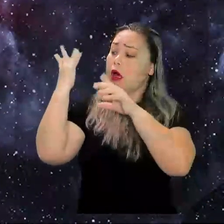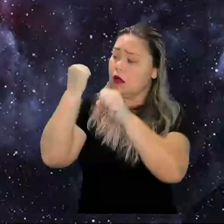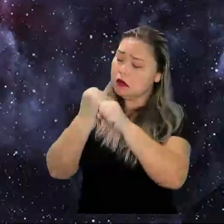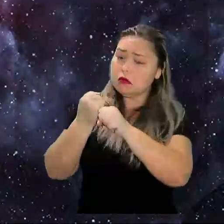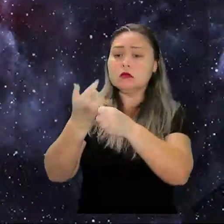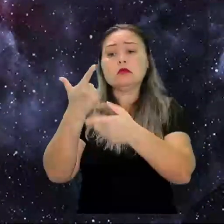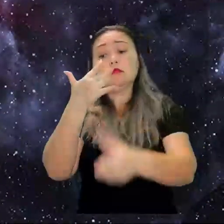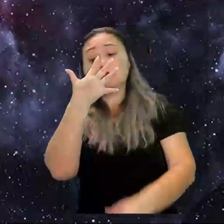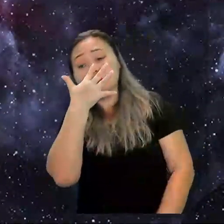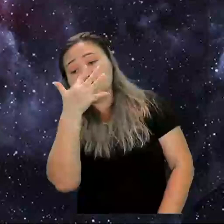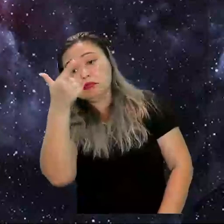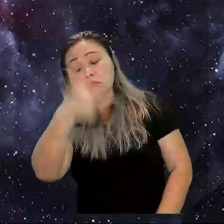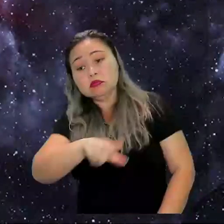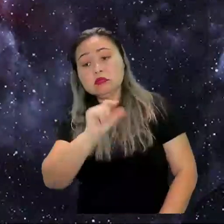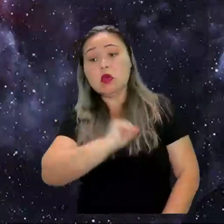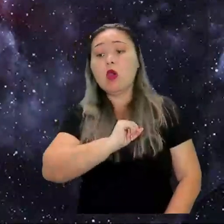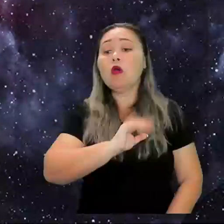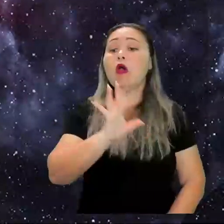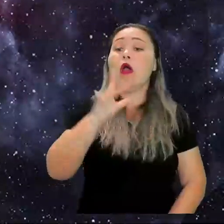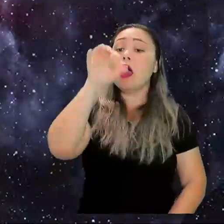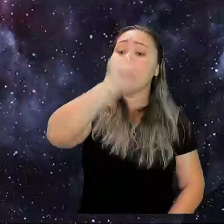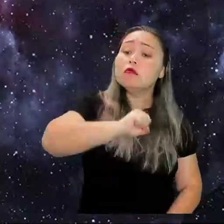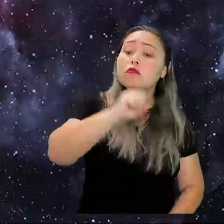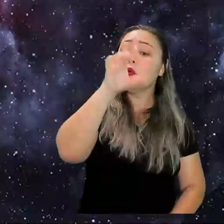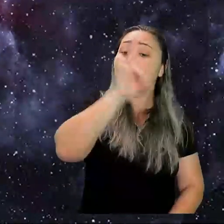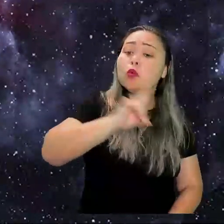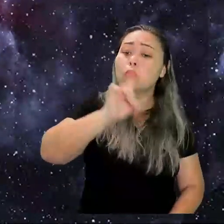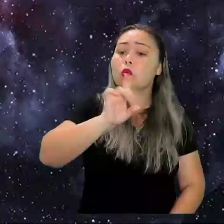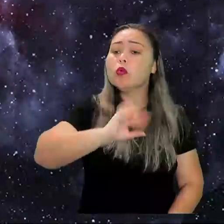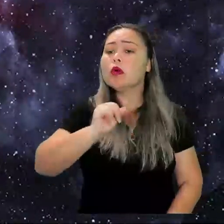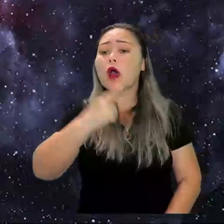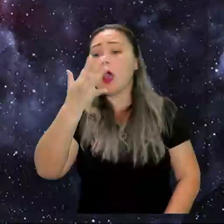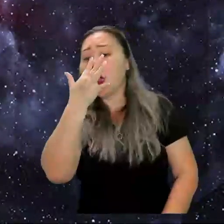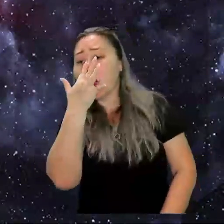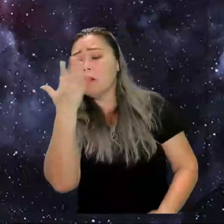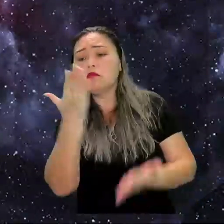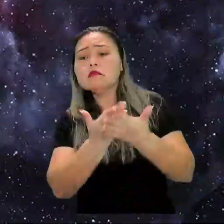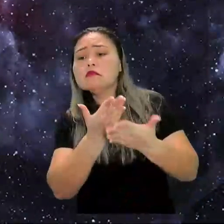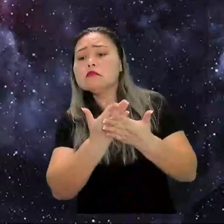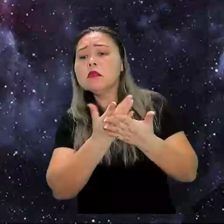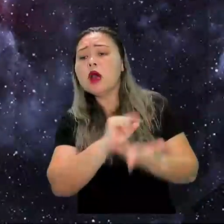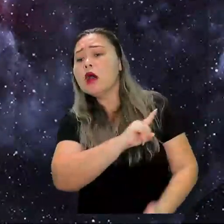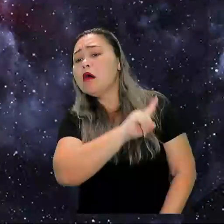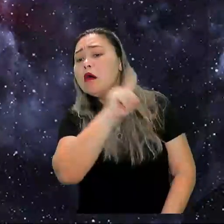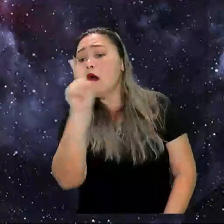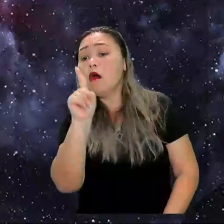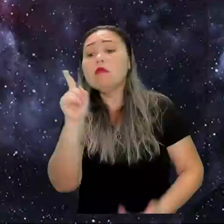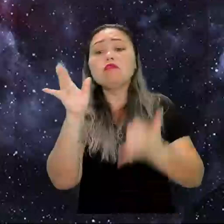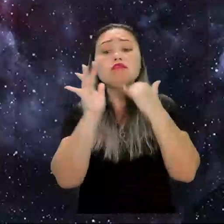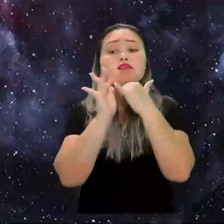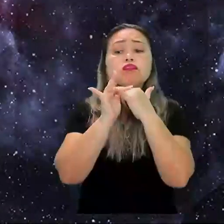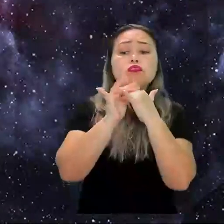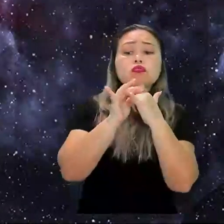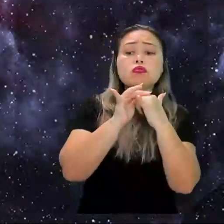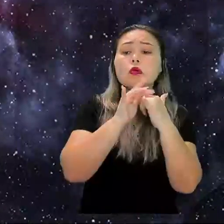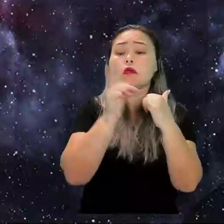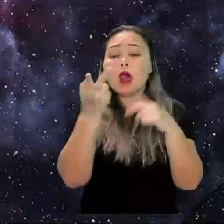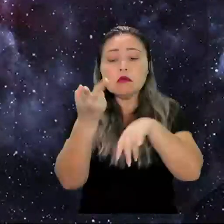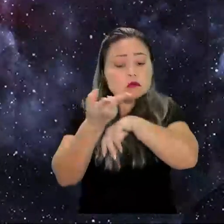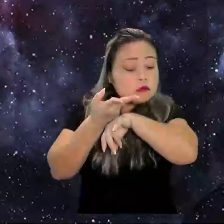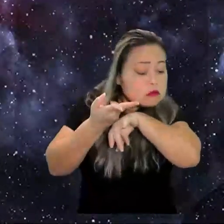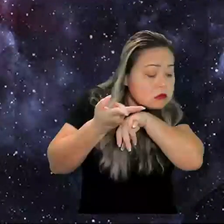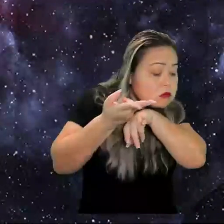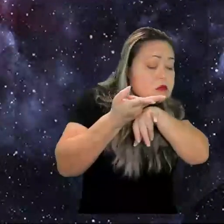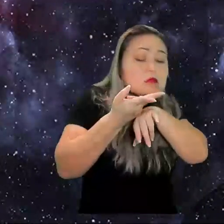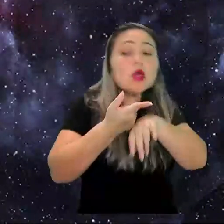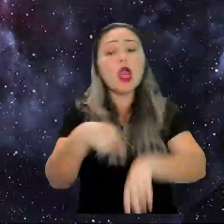revisando, reassistindo. Pegou um final de semana, um domingo, eu queria ver uma aula tal. Vai no nosso canal, vai lá e procura lá a